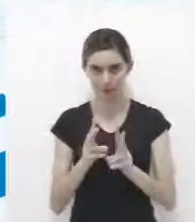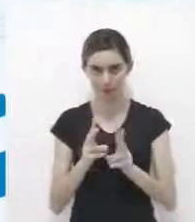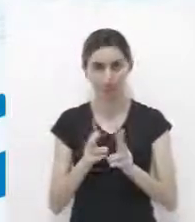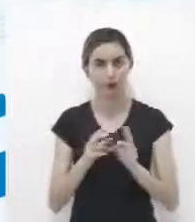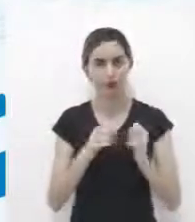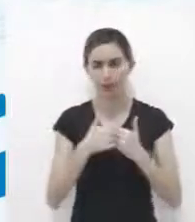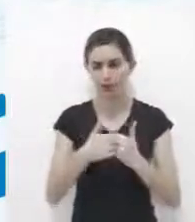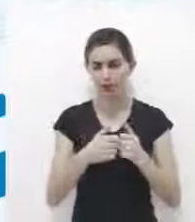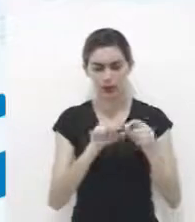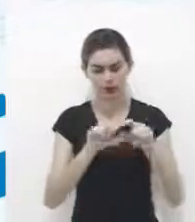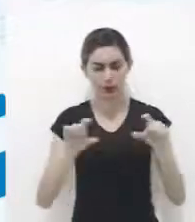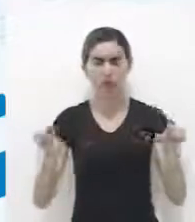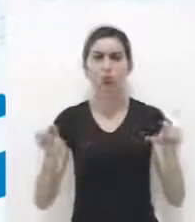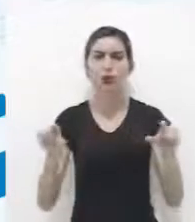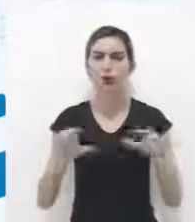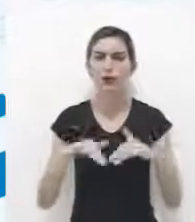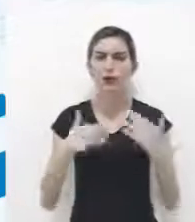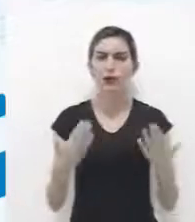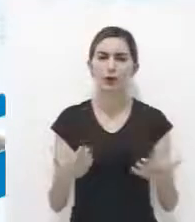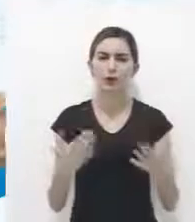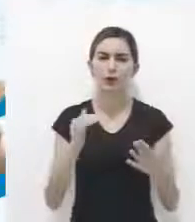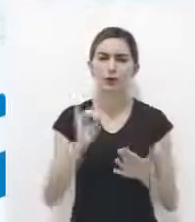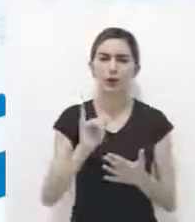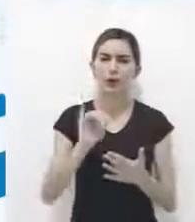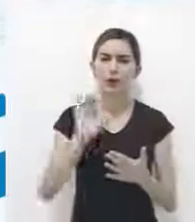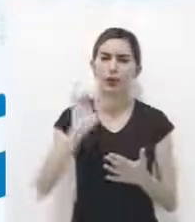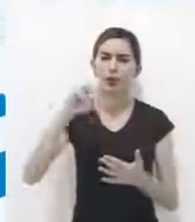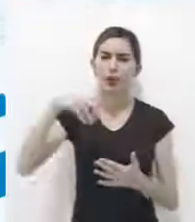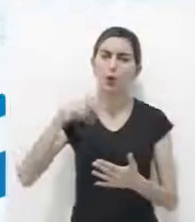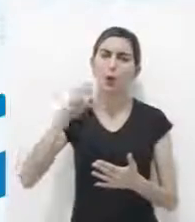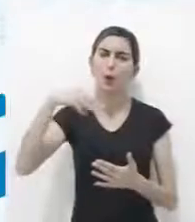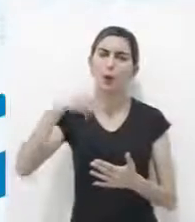ali, ok? É um segmento chamado, então,